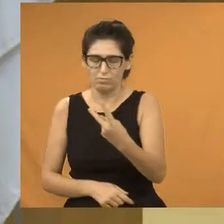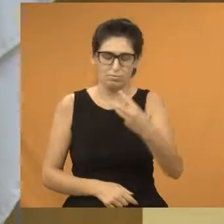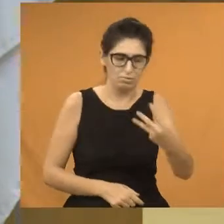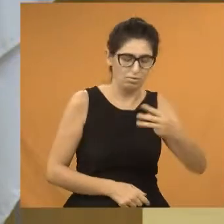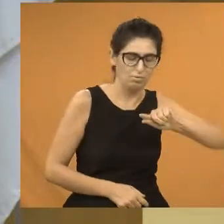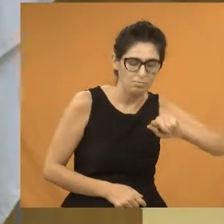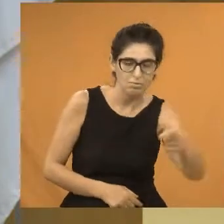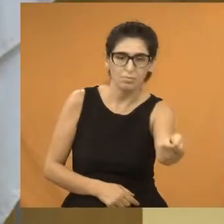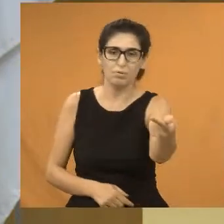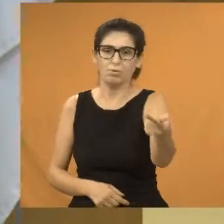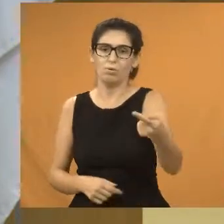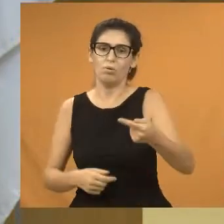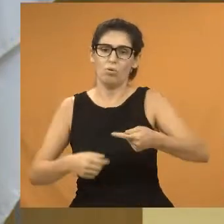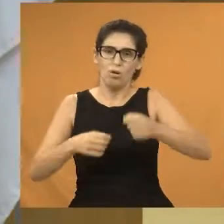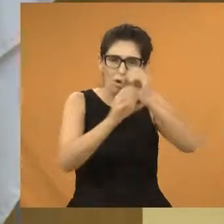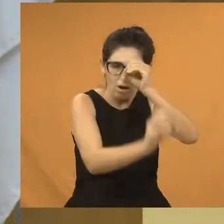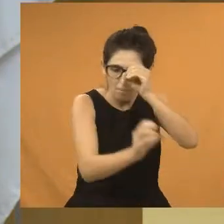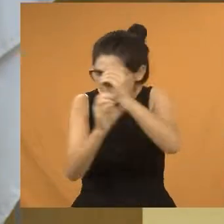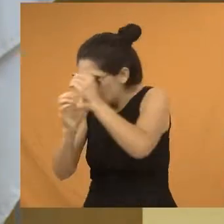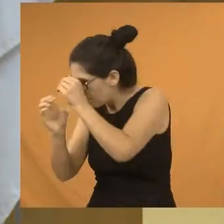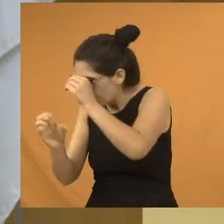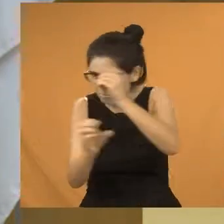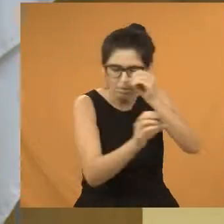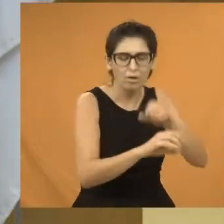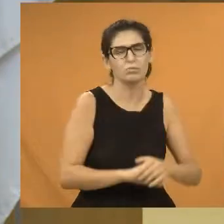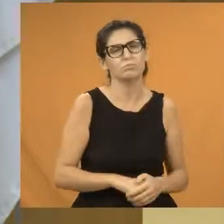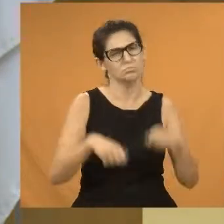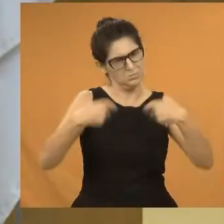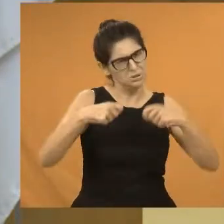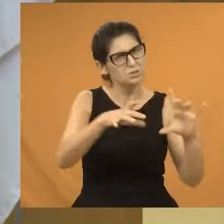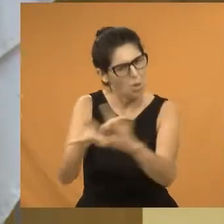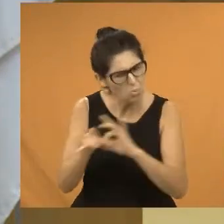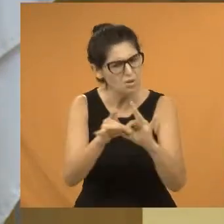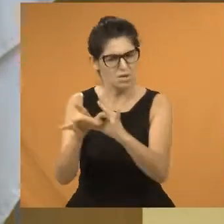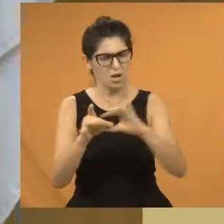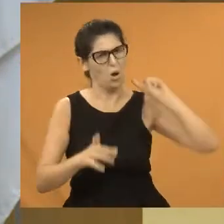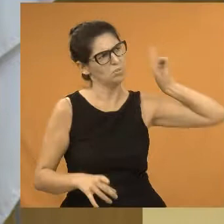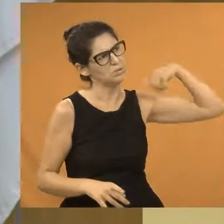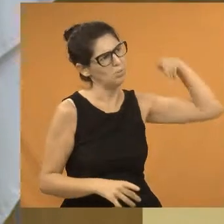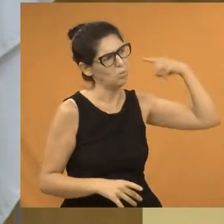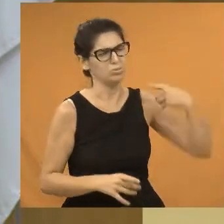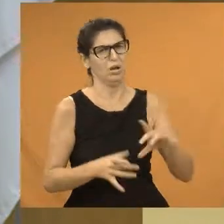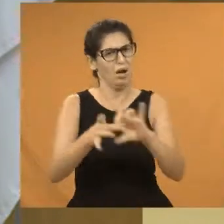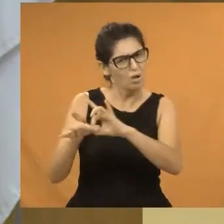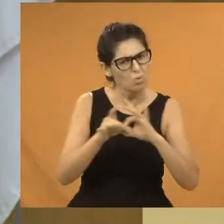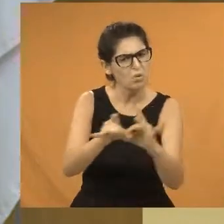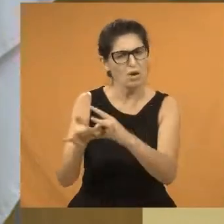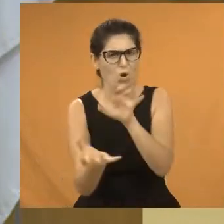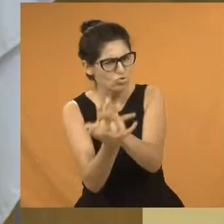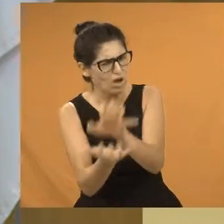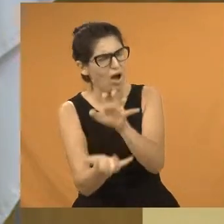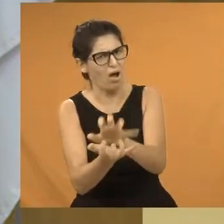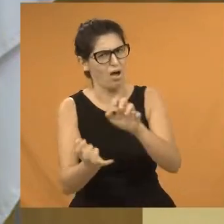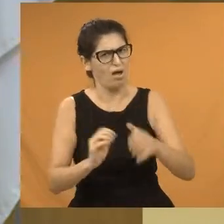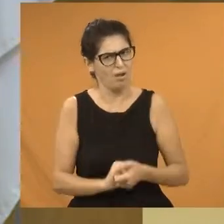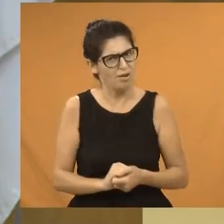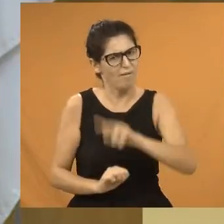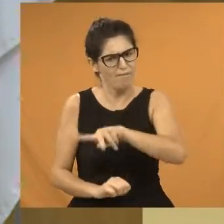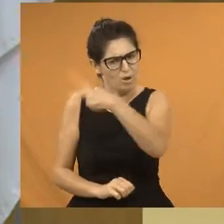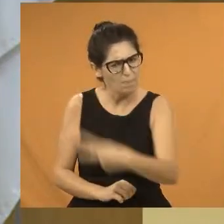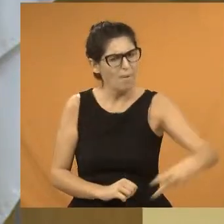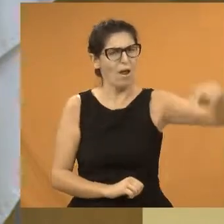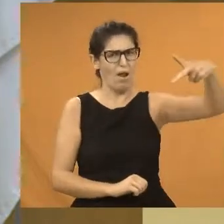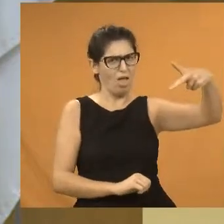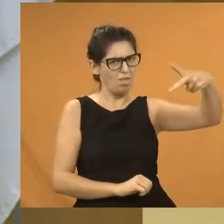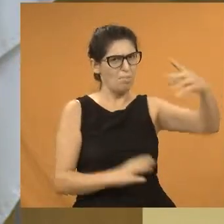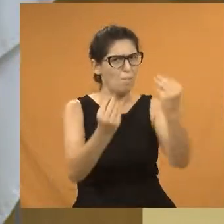ô deputado, vamos trabalhar junto com a gente. Jacareí, por muitas vezes do ano, é a segunda cidade de arrecadação aqui do nosso Vale do Paraíba